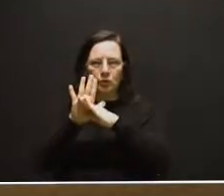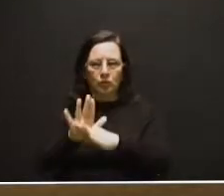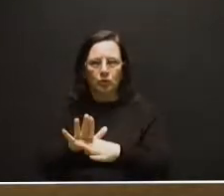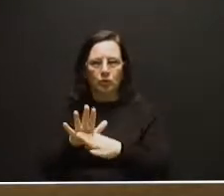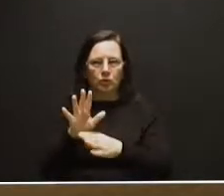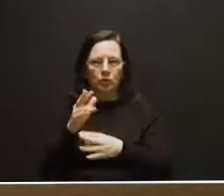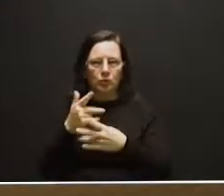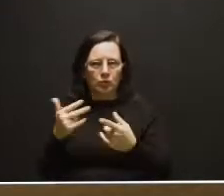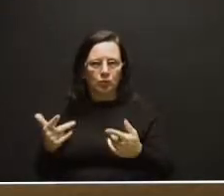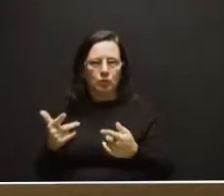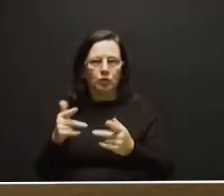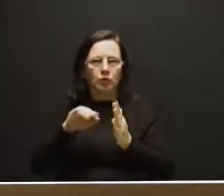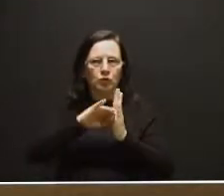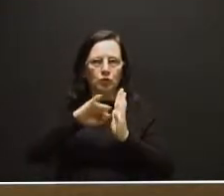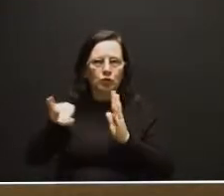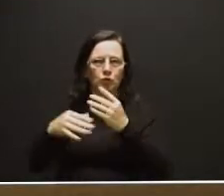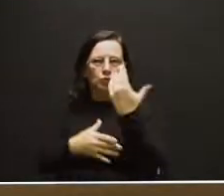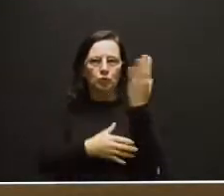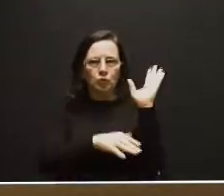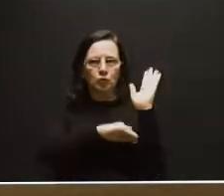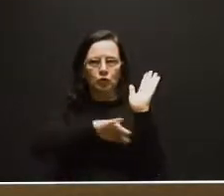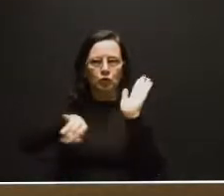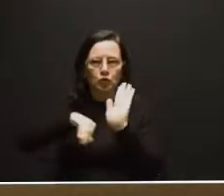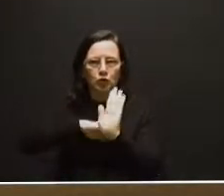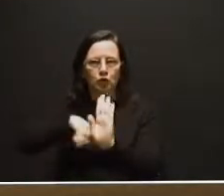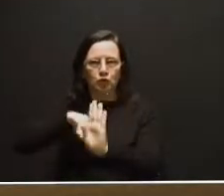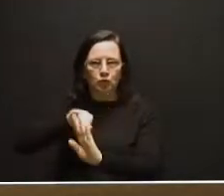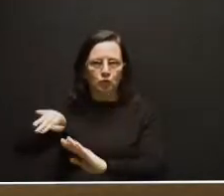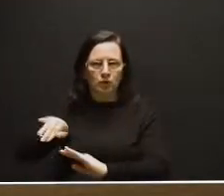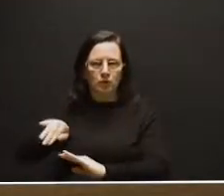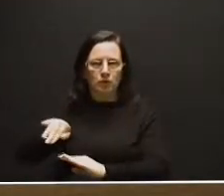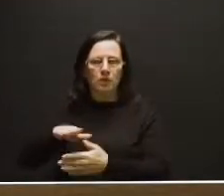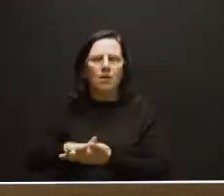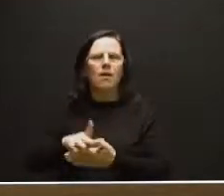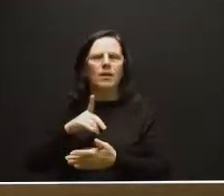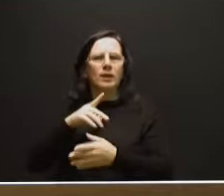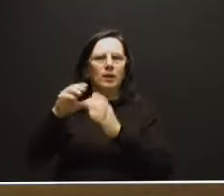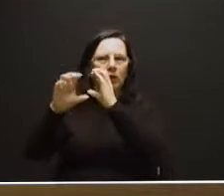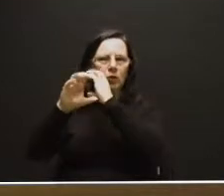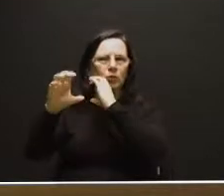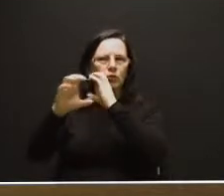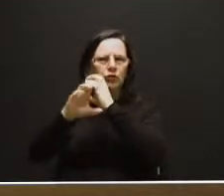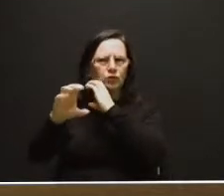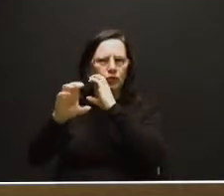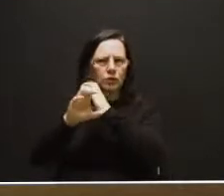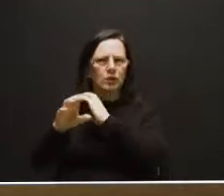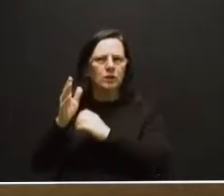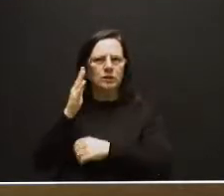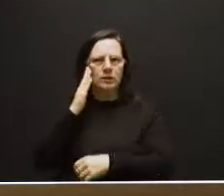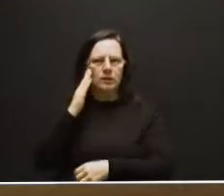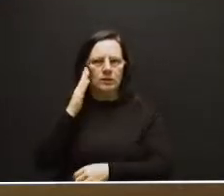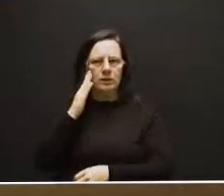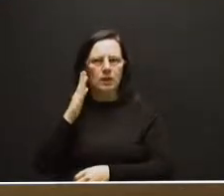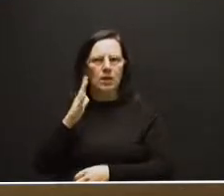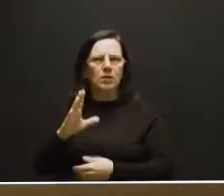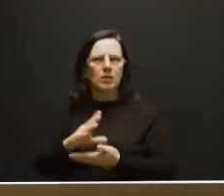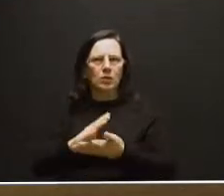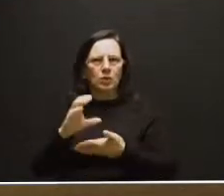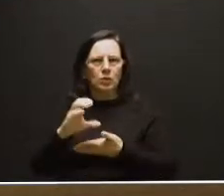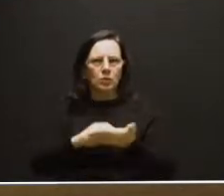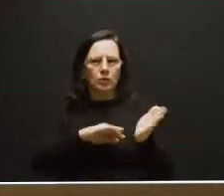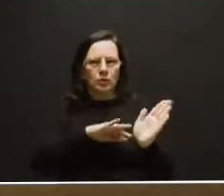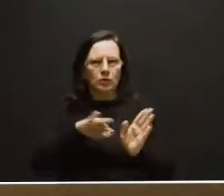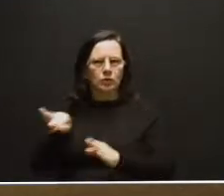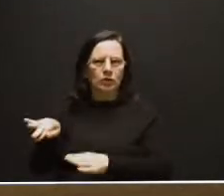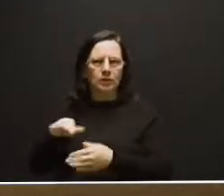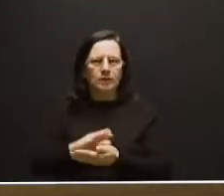questão de poder está retirando essas árvores engenheiro lá que tem a capacidade técnica também de uma contratada para poder retirar suas